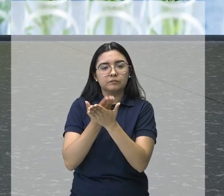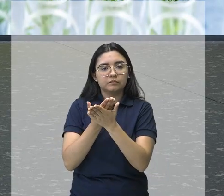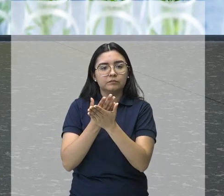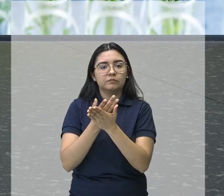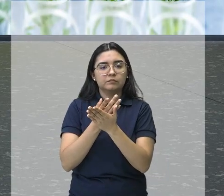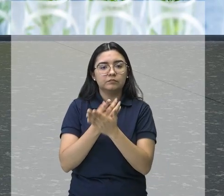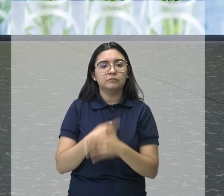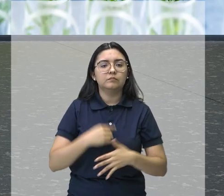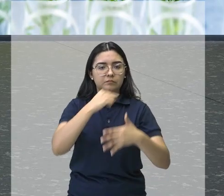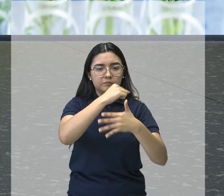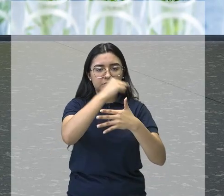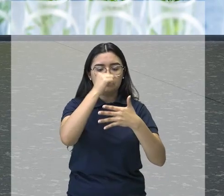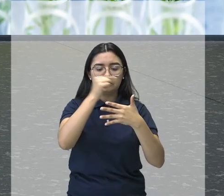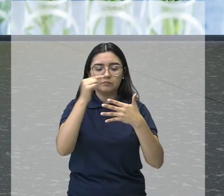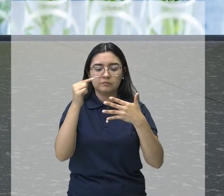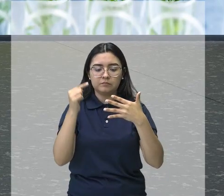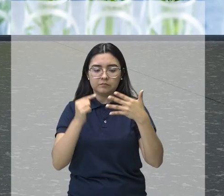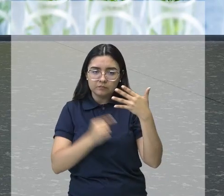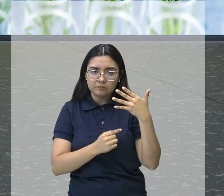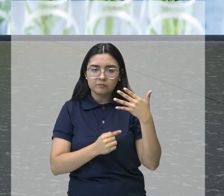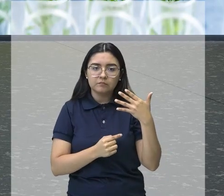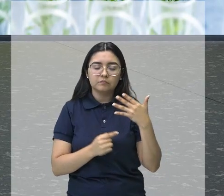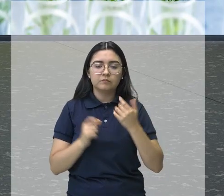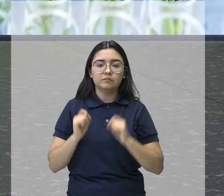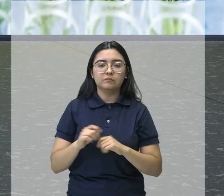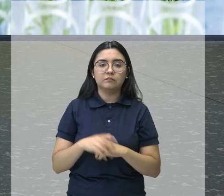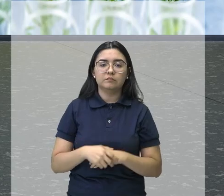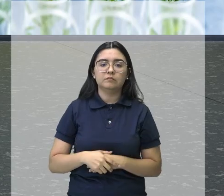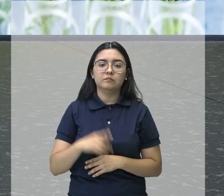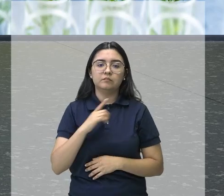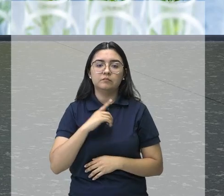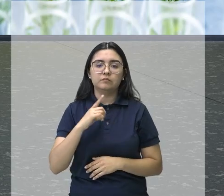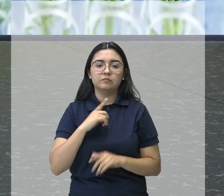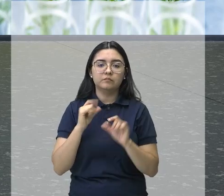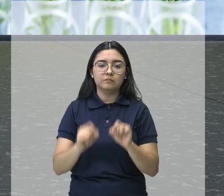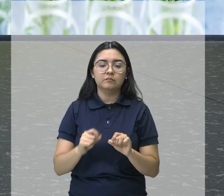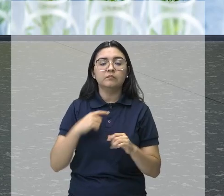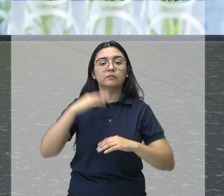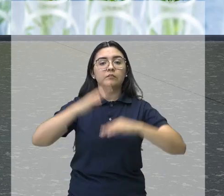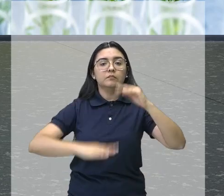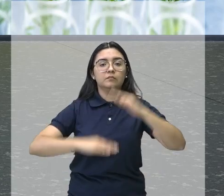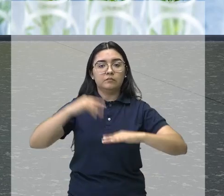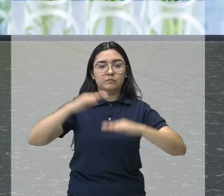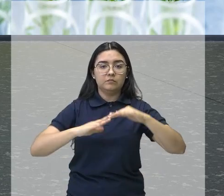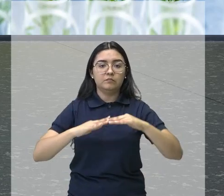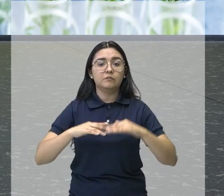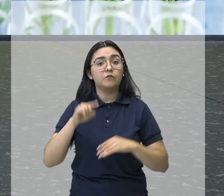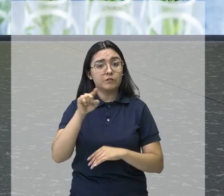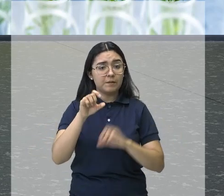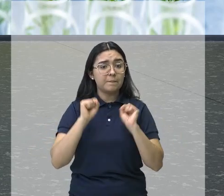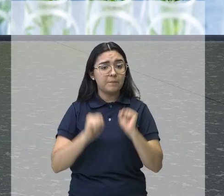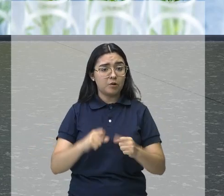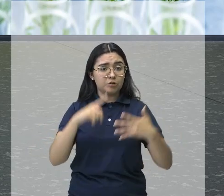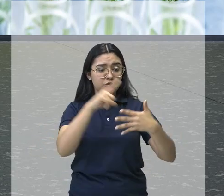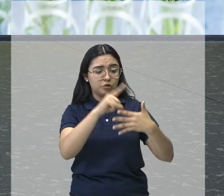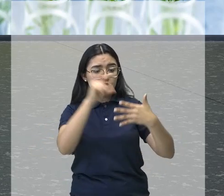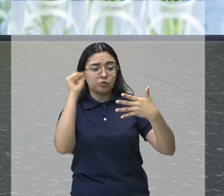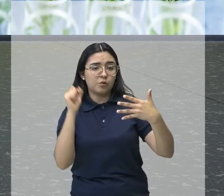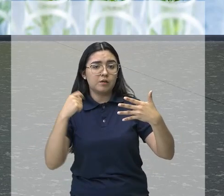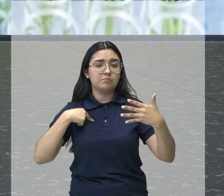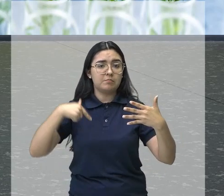que para cada atividade dessas, tem aí um especialista. Você pode ser um